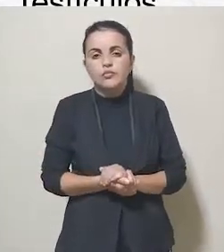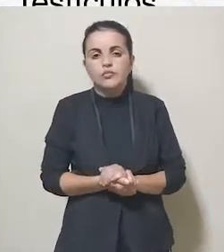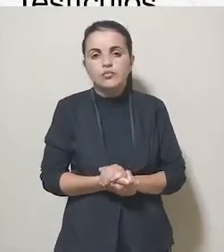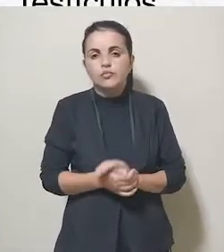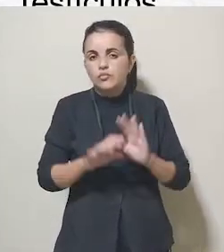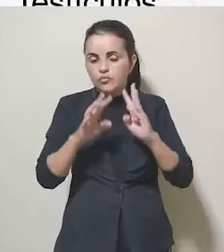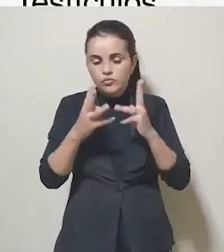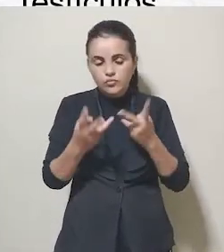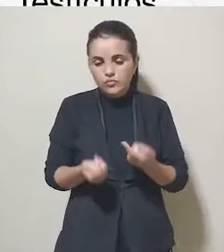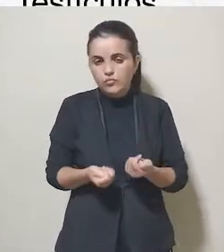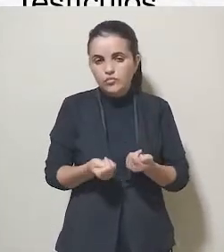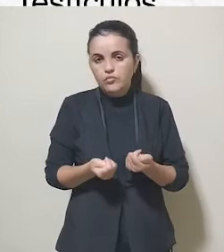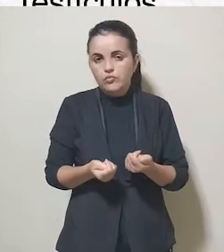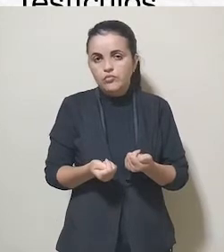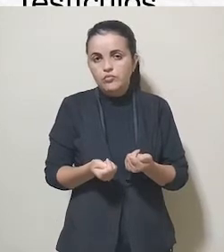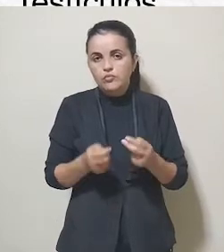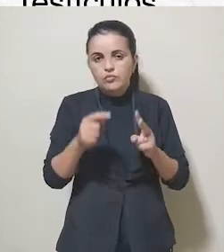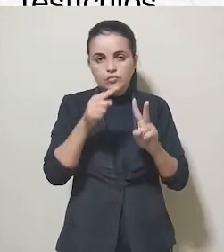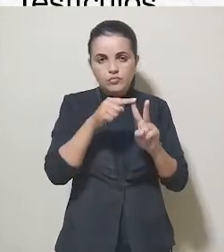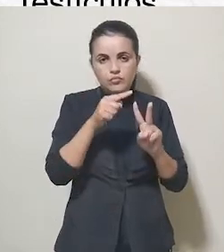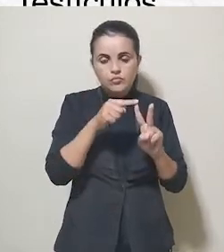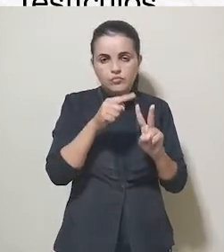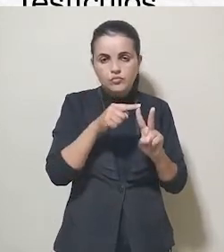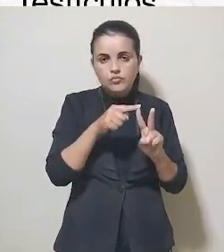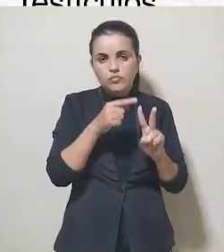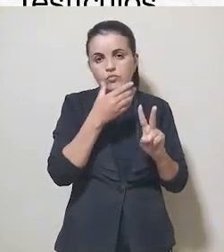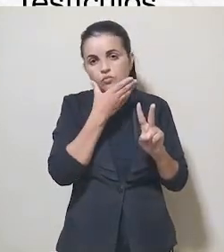os órgãos sexuais, de modo geral, dos